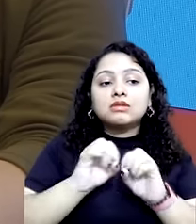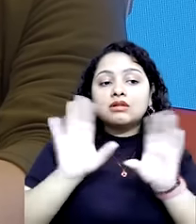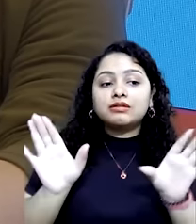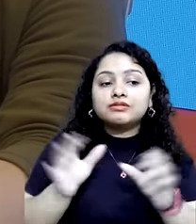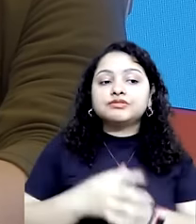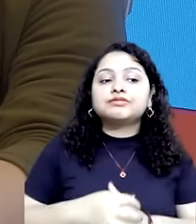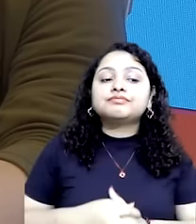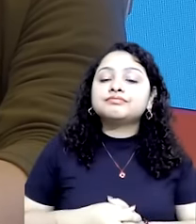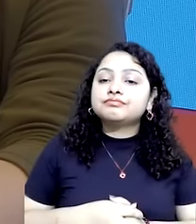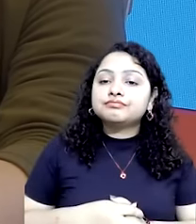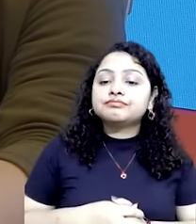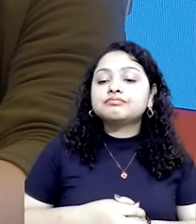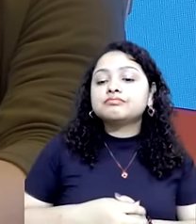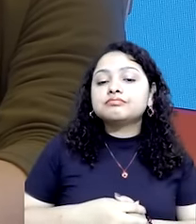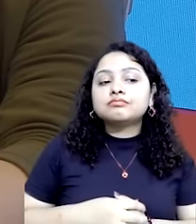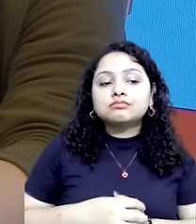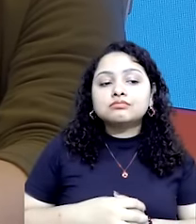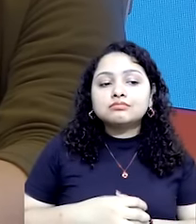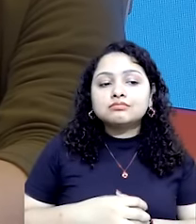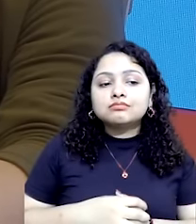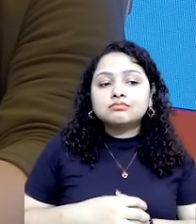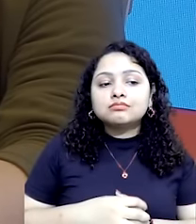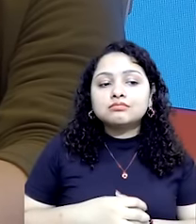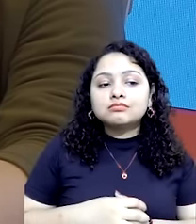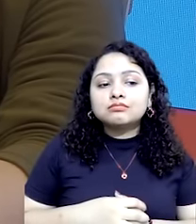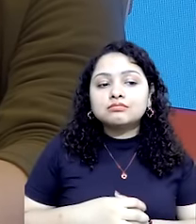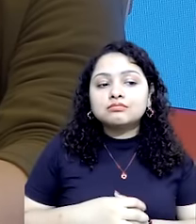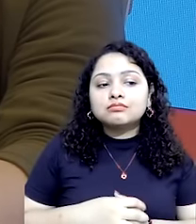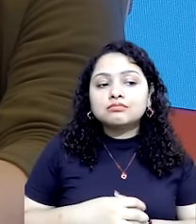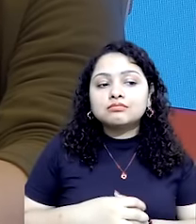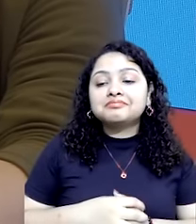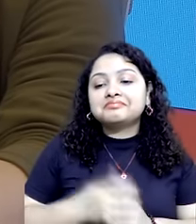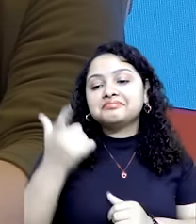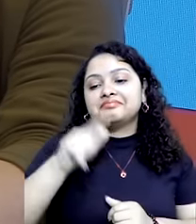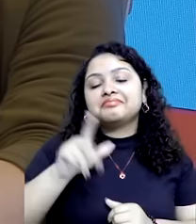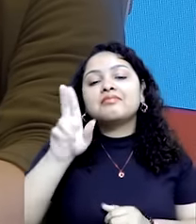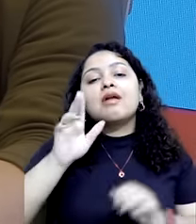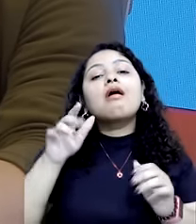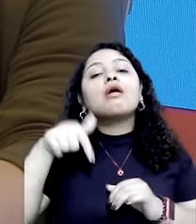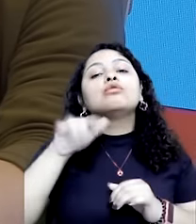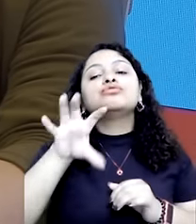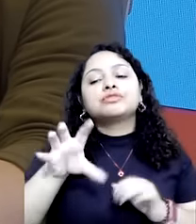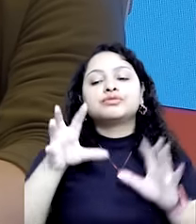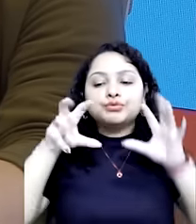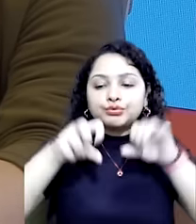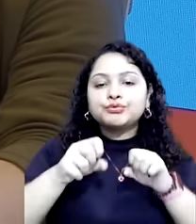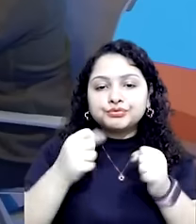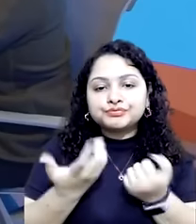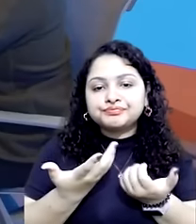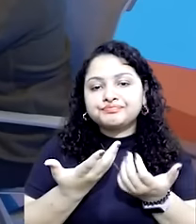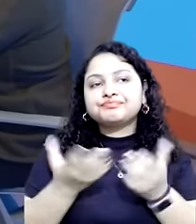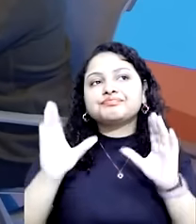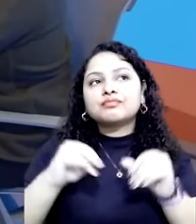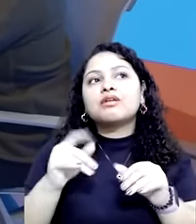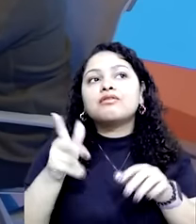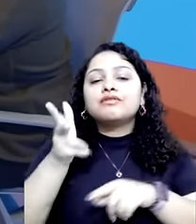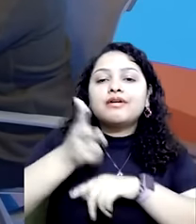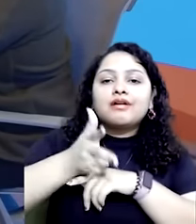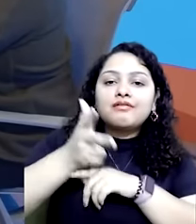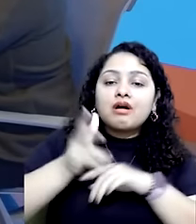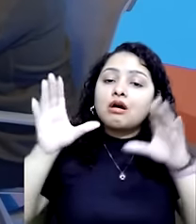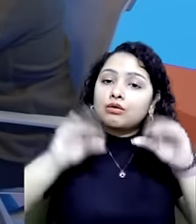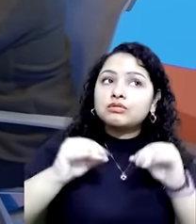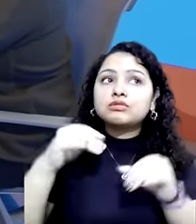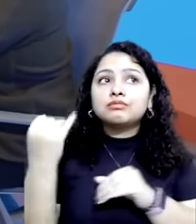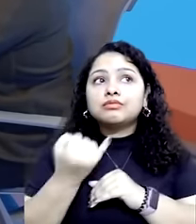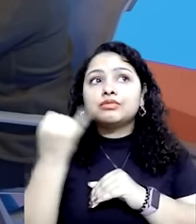aí outra questão também que é que é bacana não é todo mundo que usa é o modo noturno então às vezes você vai fazer imagem à noite tudo bem